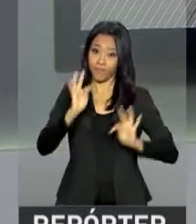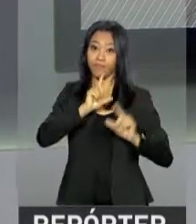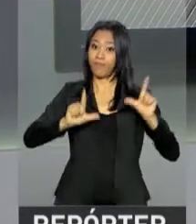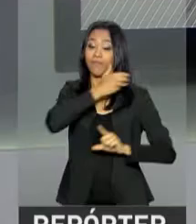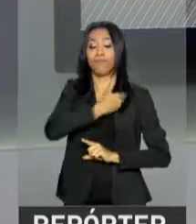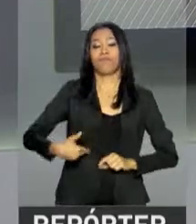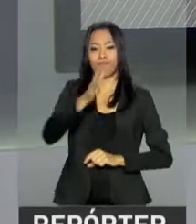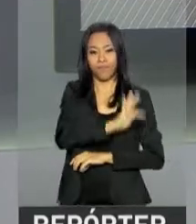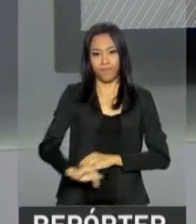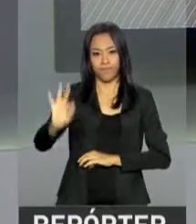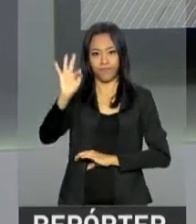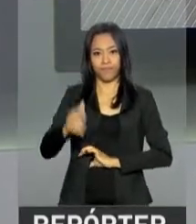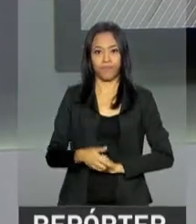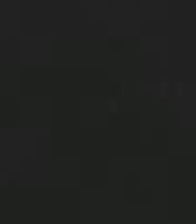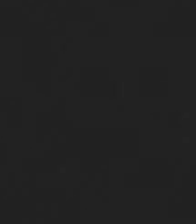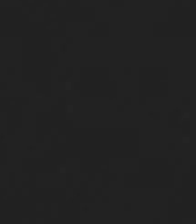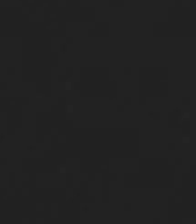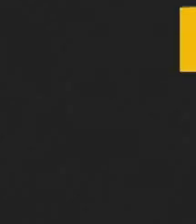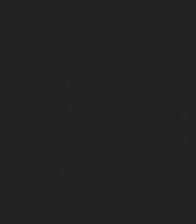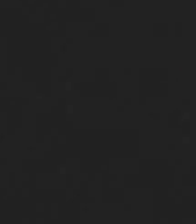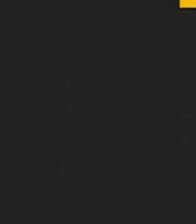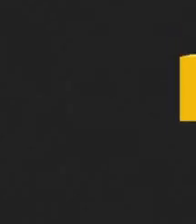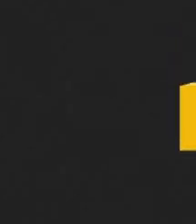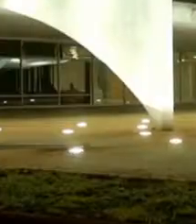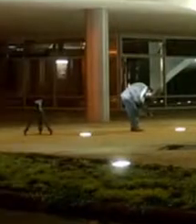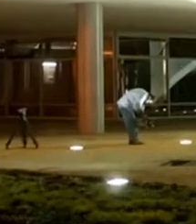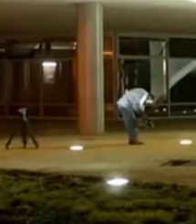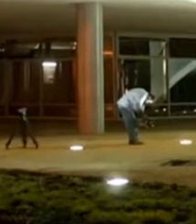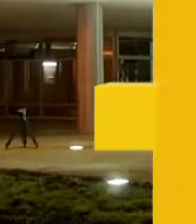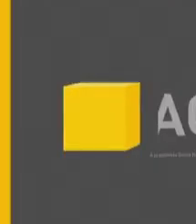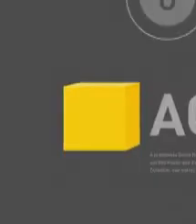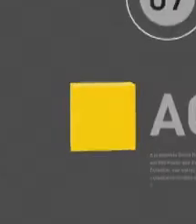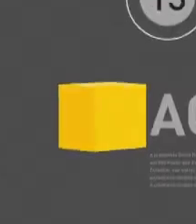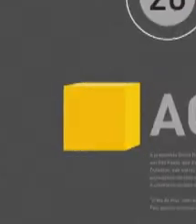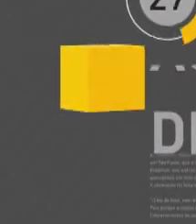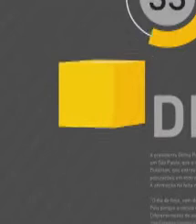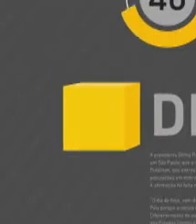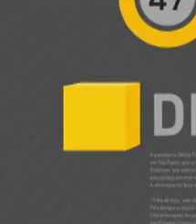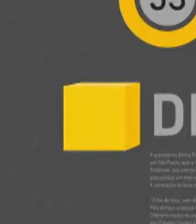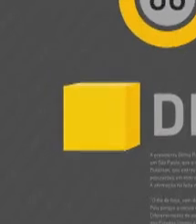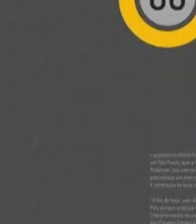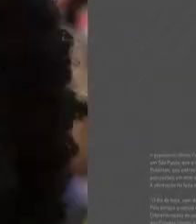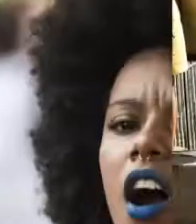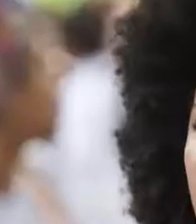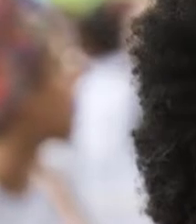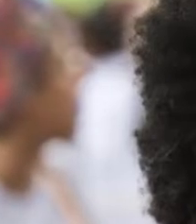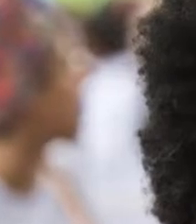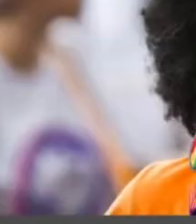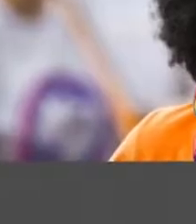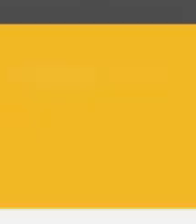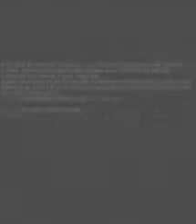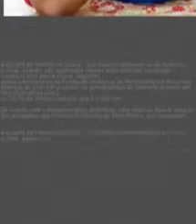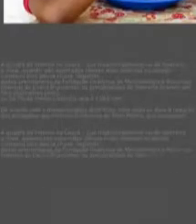do Governo Federal. We'll be right back.